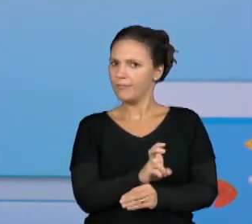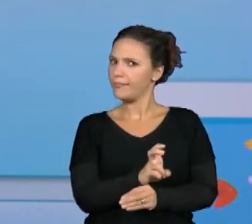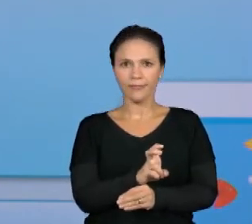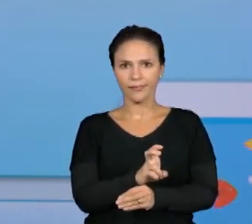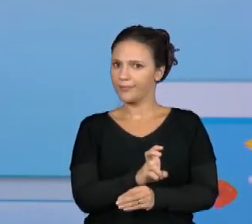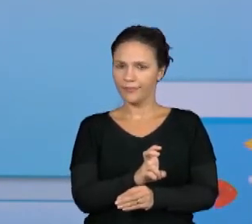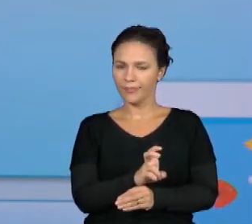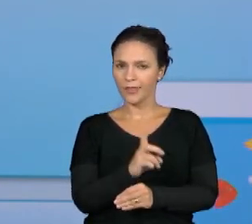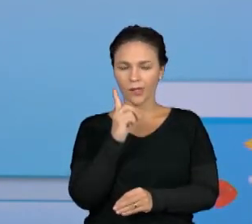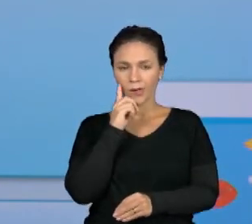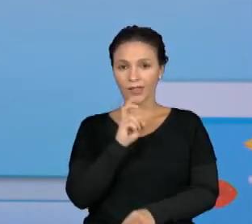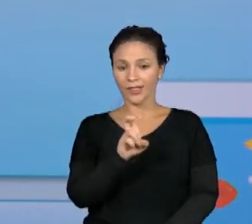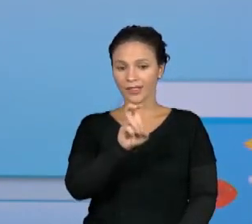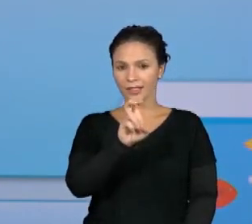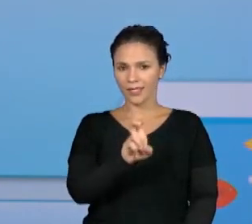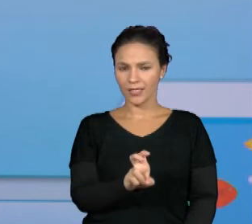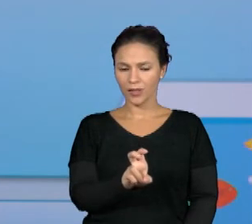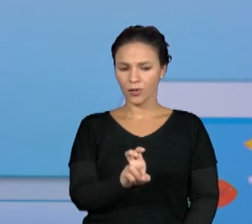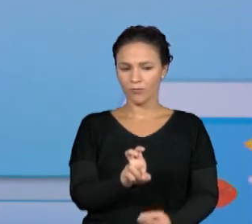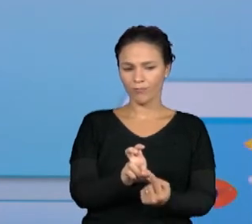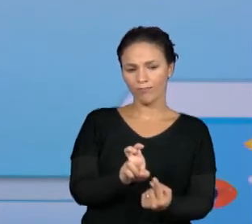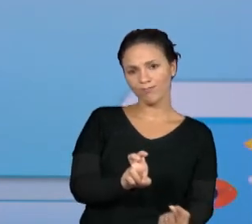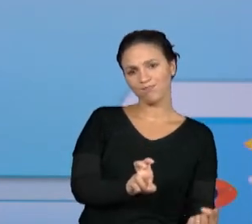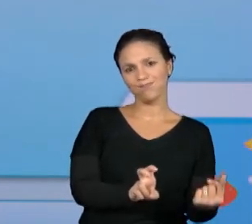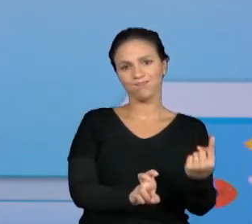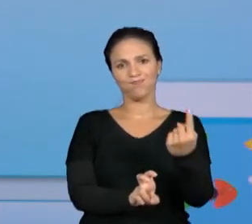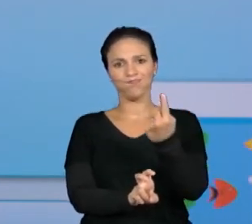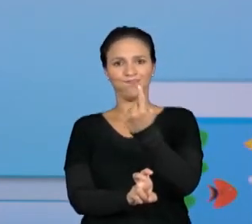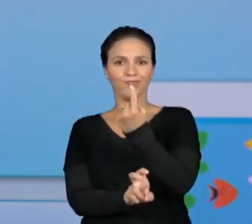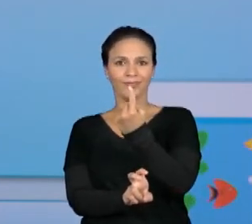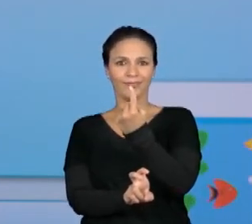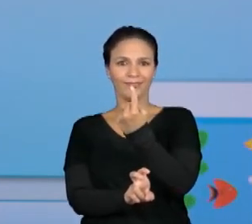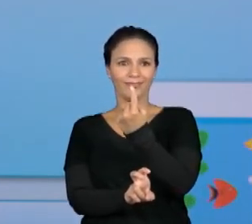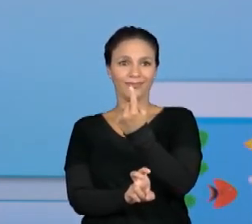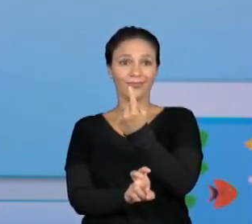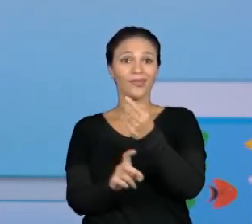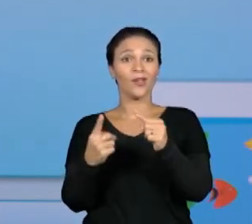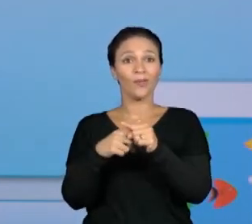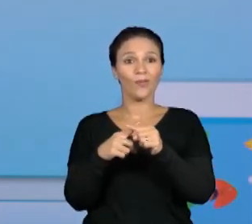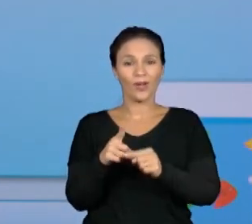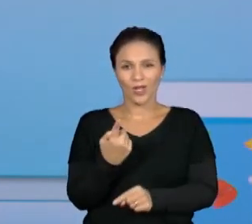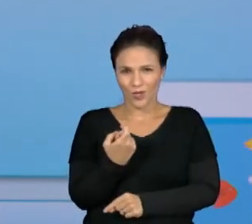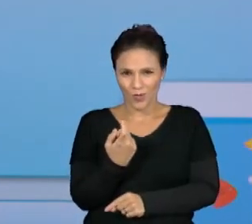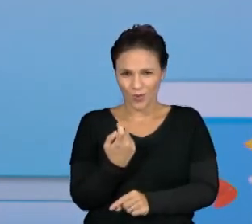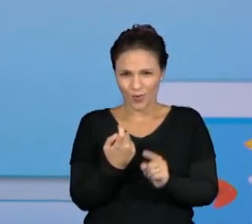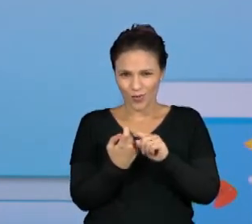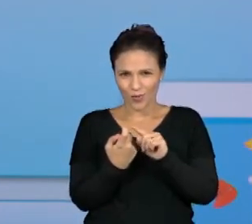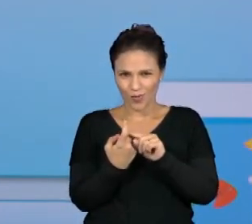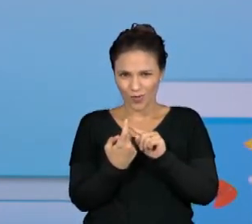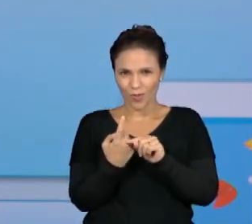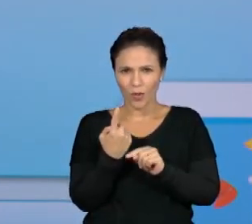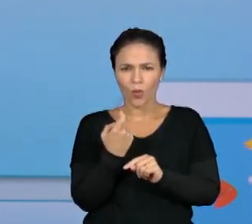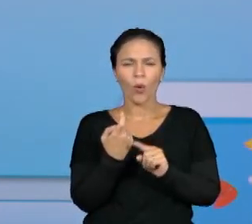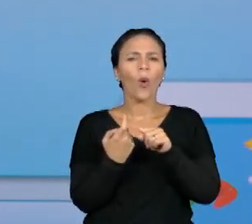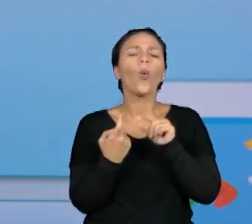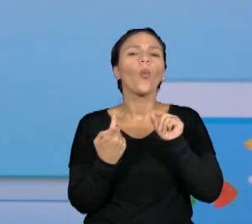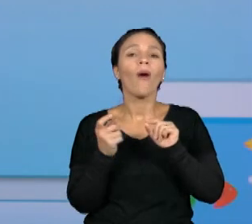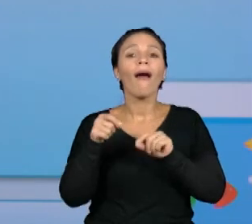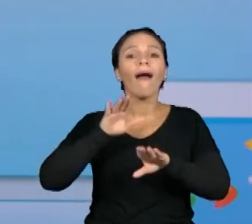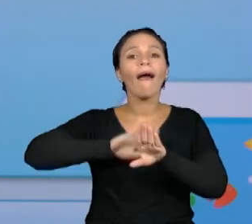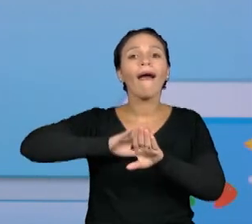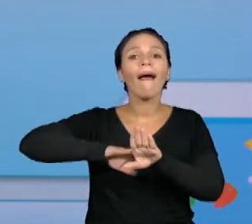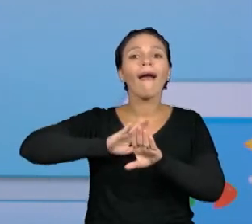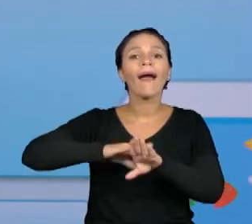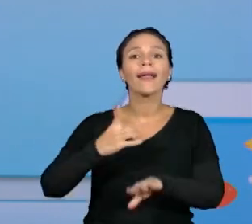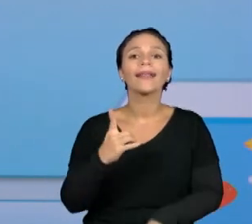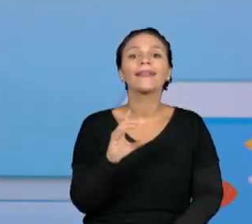aqui, né? Porque esse 1 aqui, olha só, do número 15, esse algarismo 1, ele